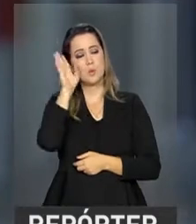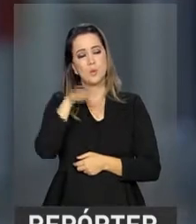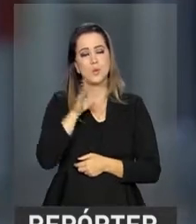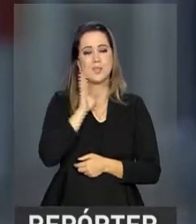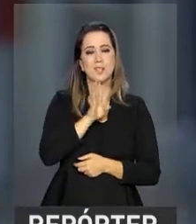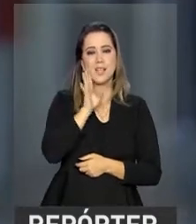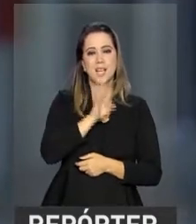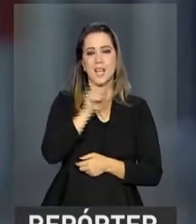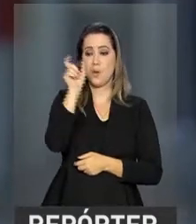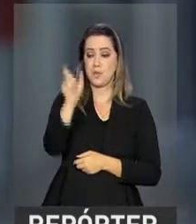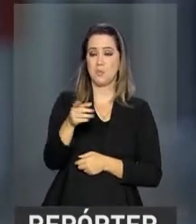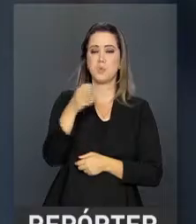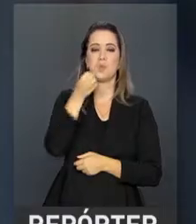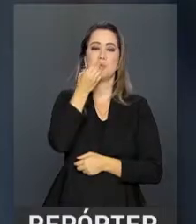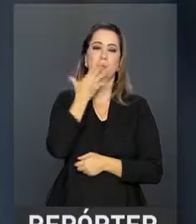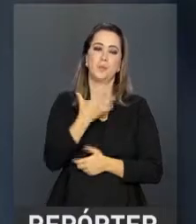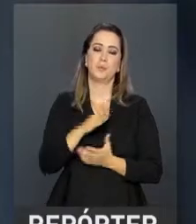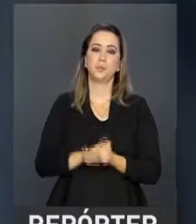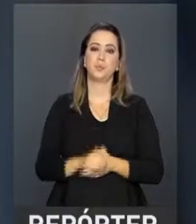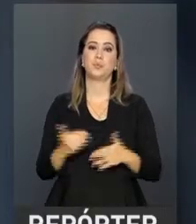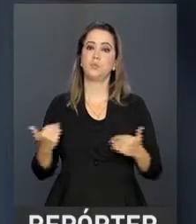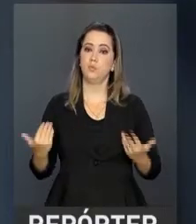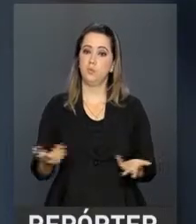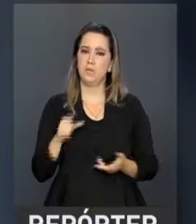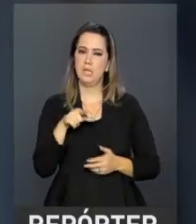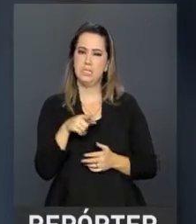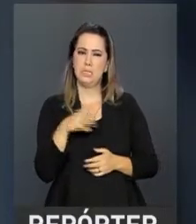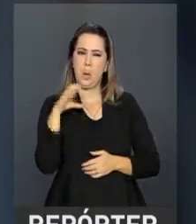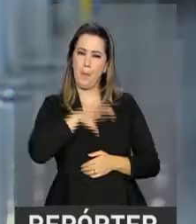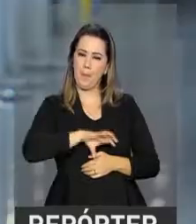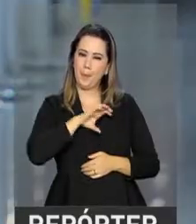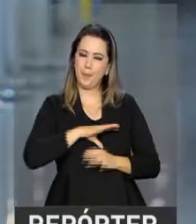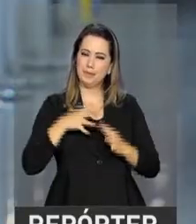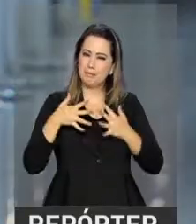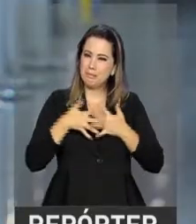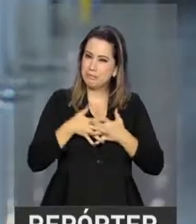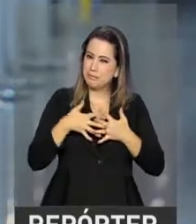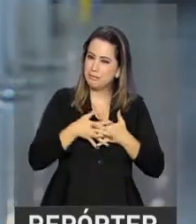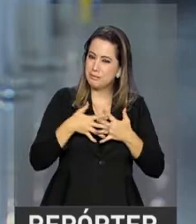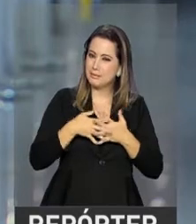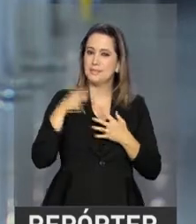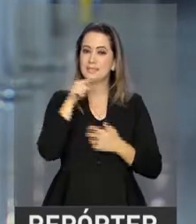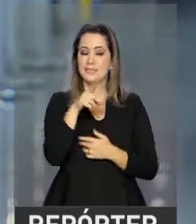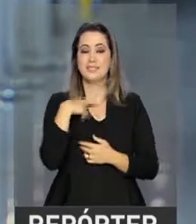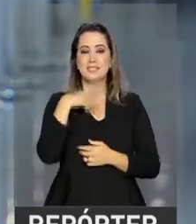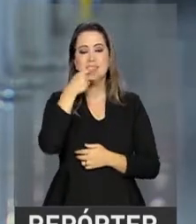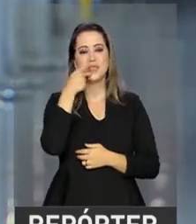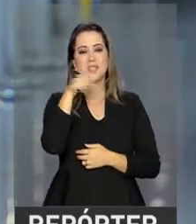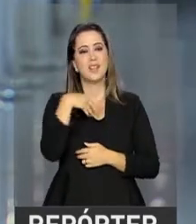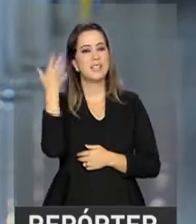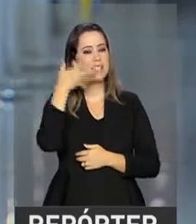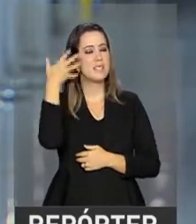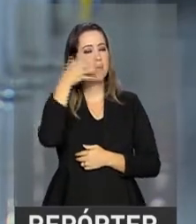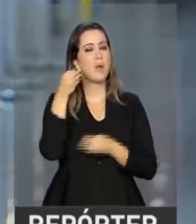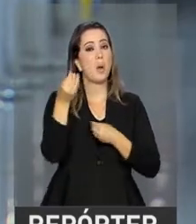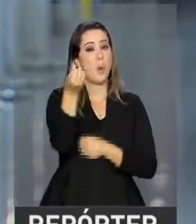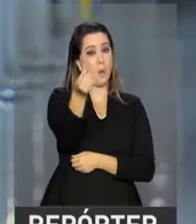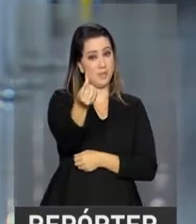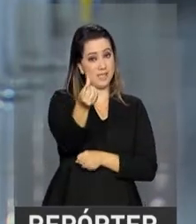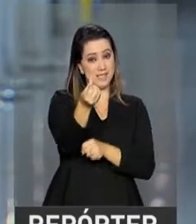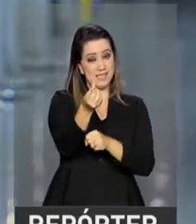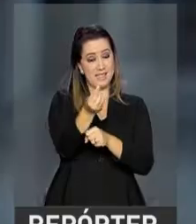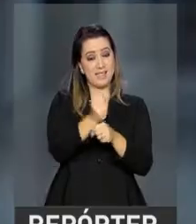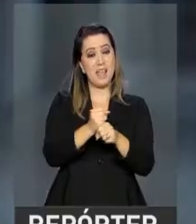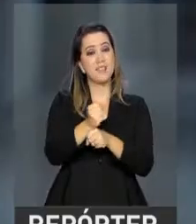brasileiro muito muito bom ainda com o português meio enrolado é assim que se refugiado descreve os seis anos em que vive no